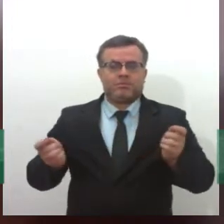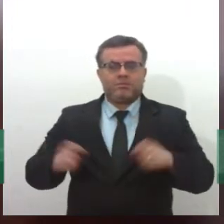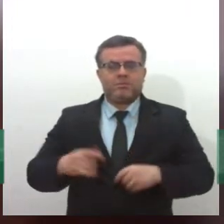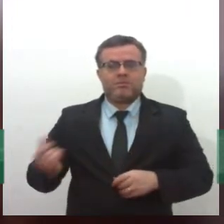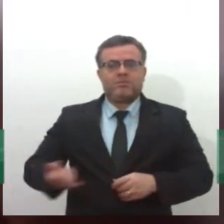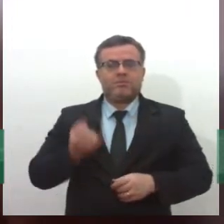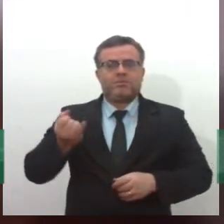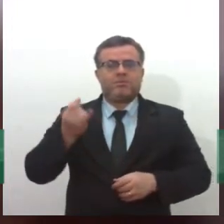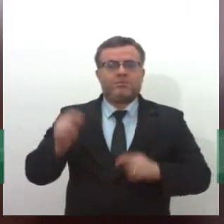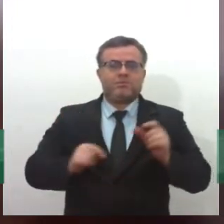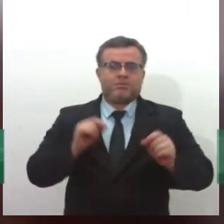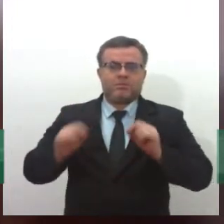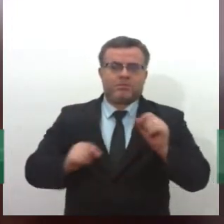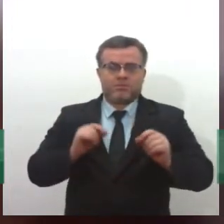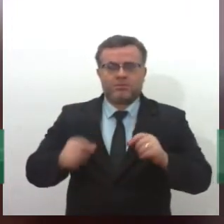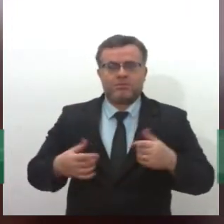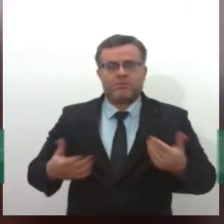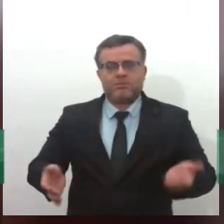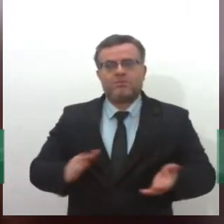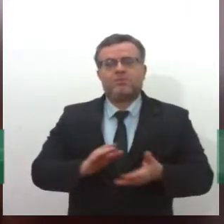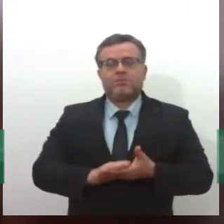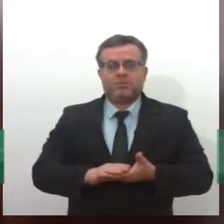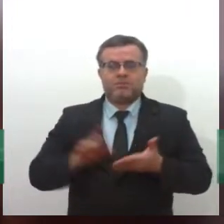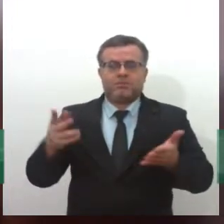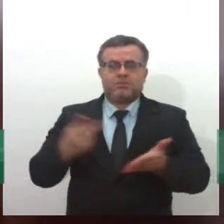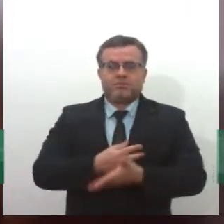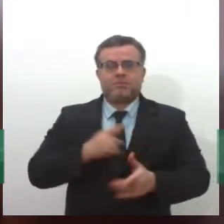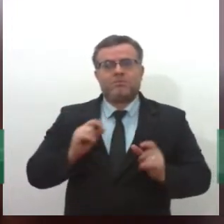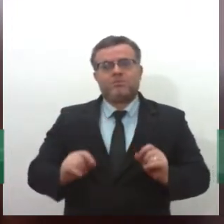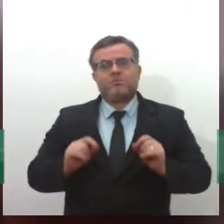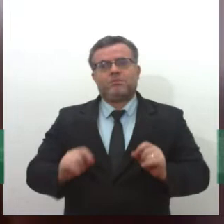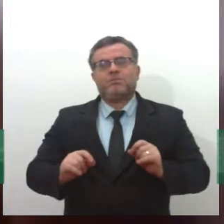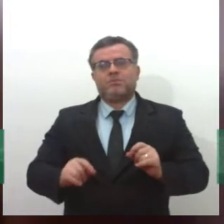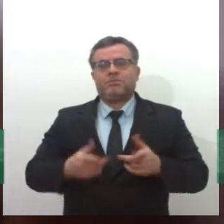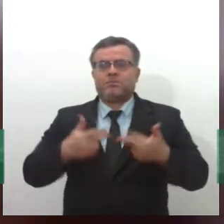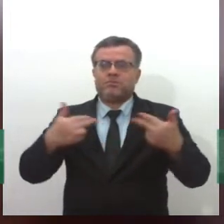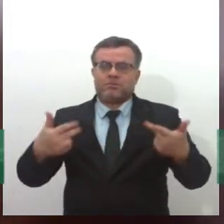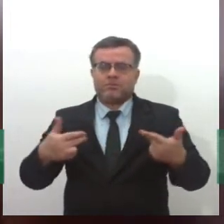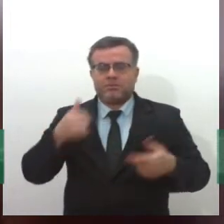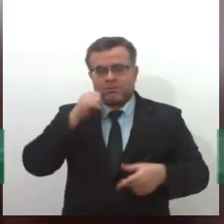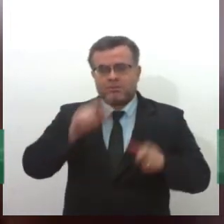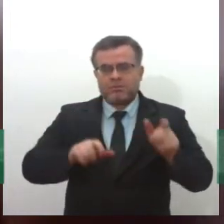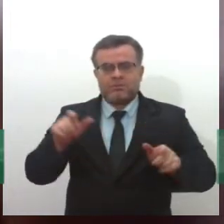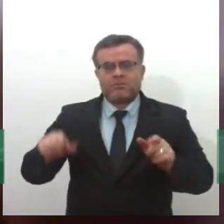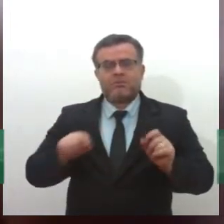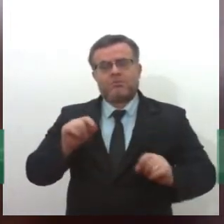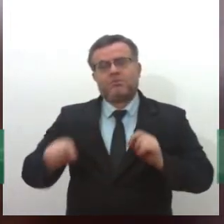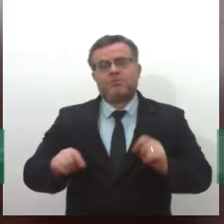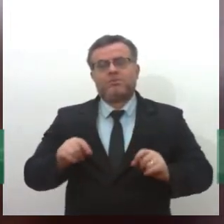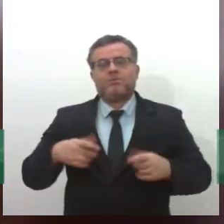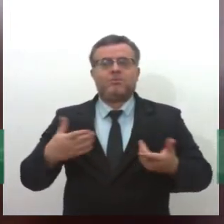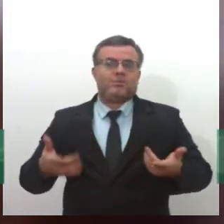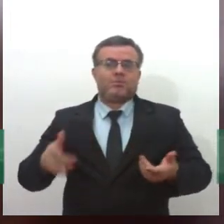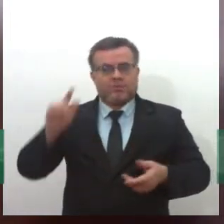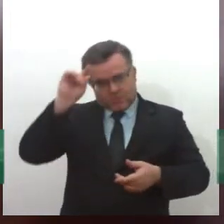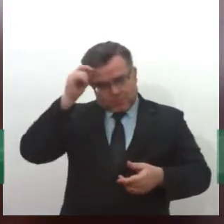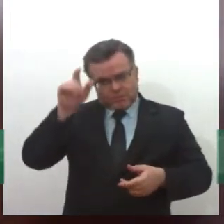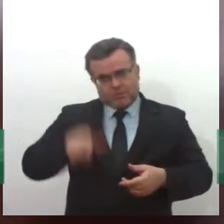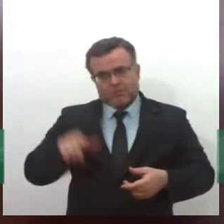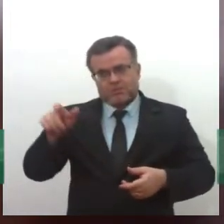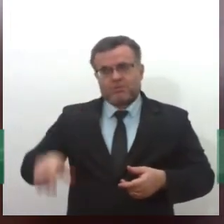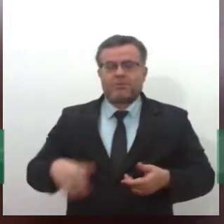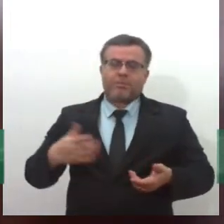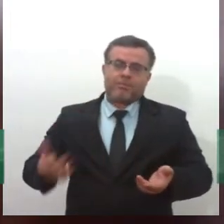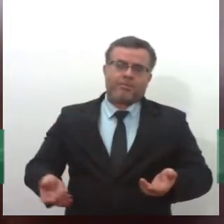importante, é por que nas situações de exceção quem perde são as mulheres? quem perde são as pessoas negras, né? Porque essa PEC diz respeito